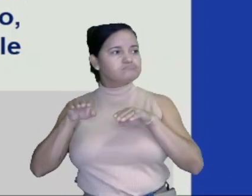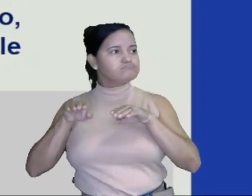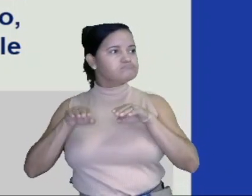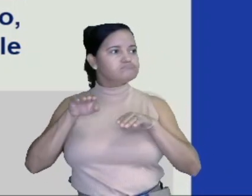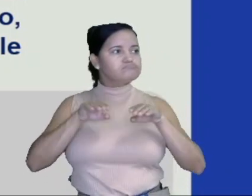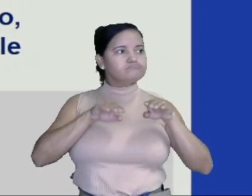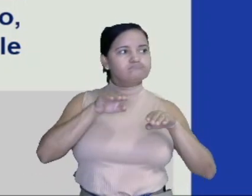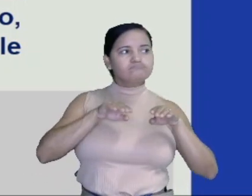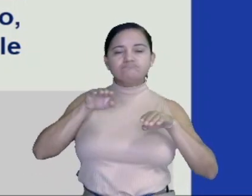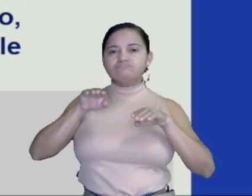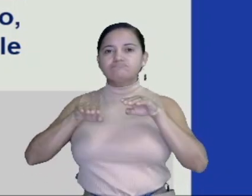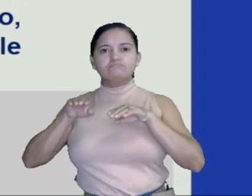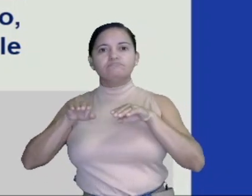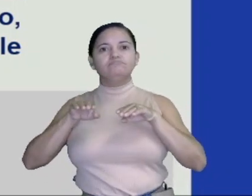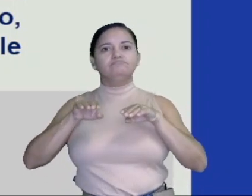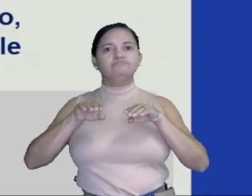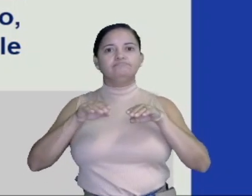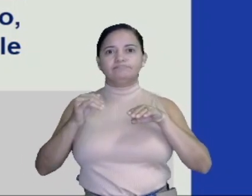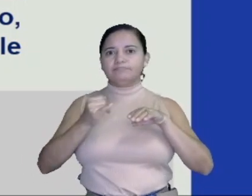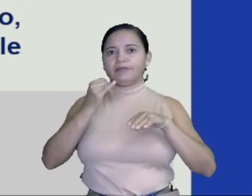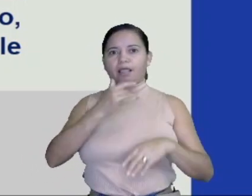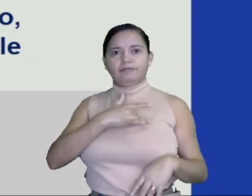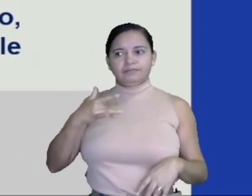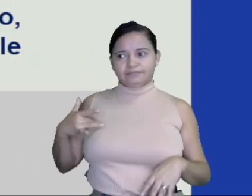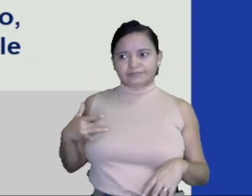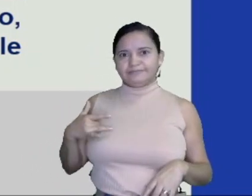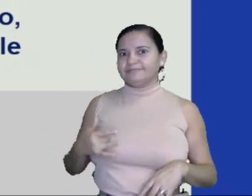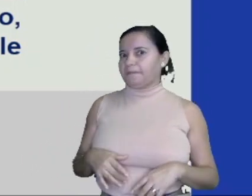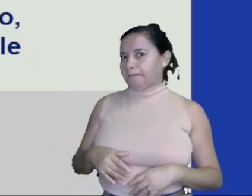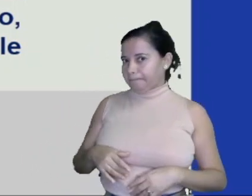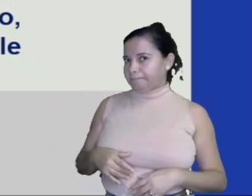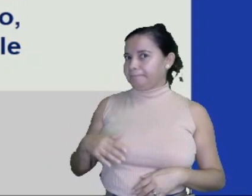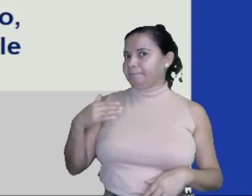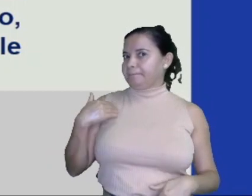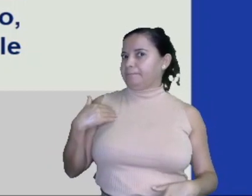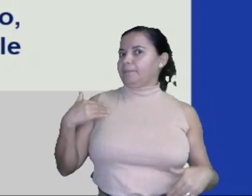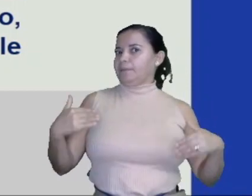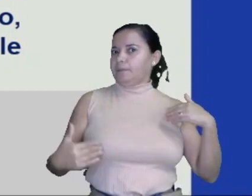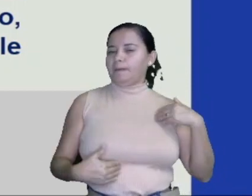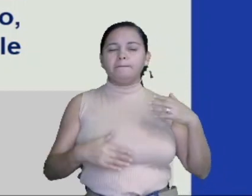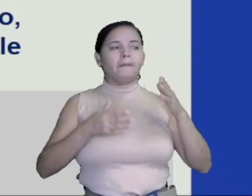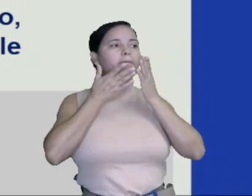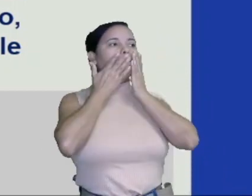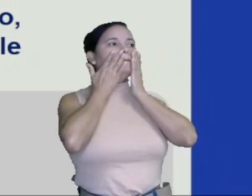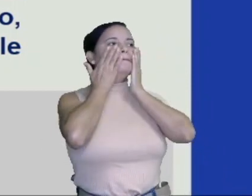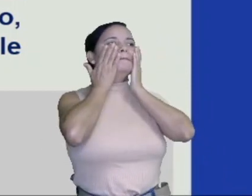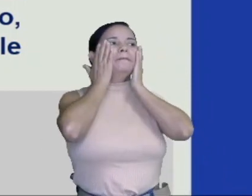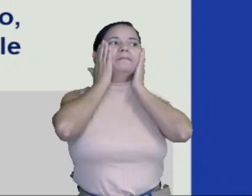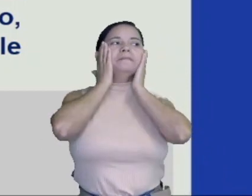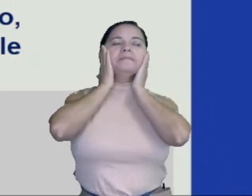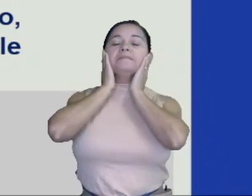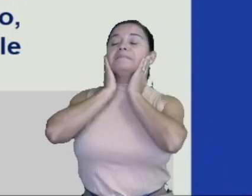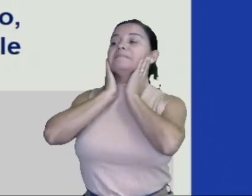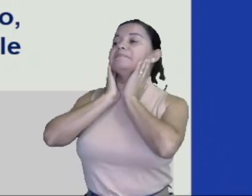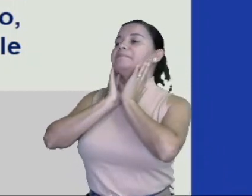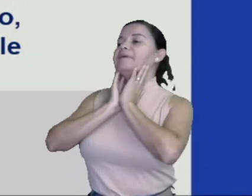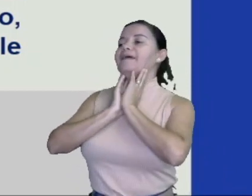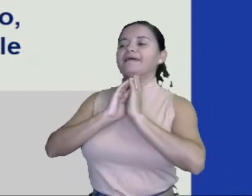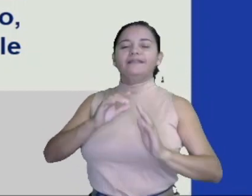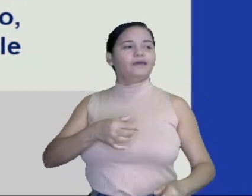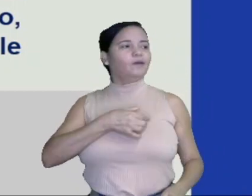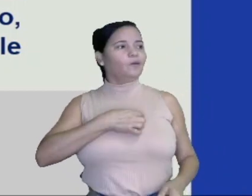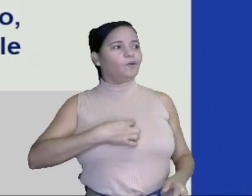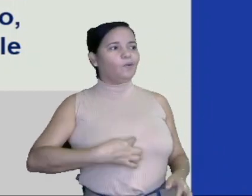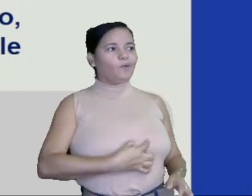nosso organismo, mantendo-o saudável. Mantém o corpo e a pele bem hidratados e o